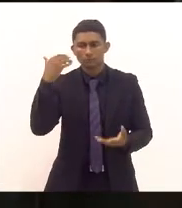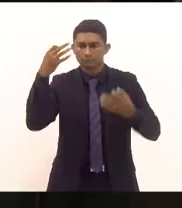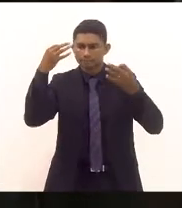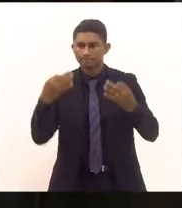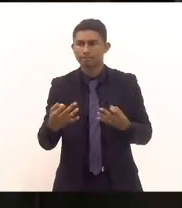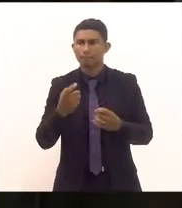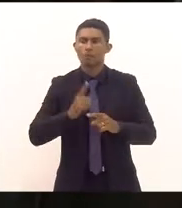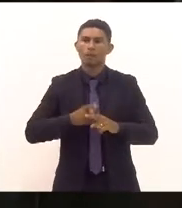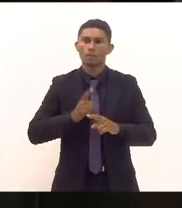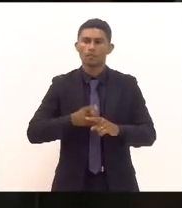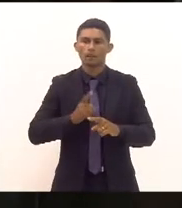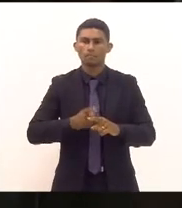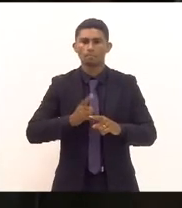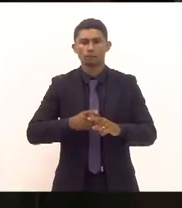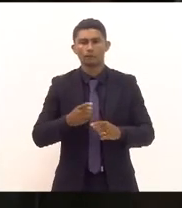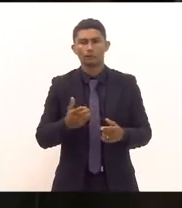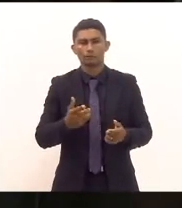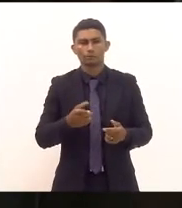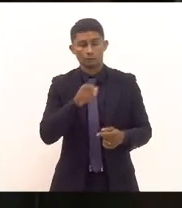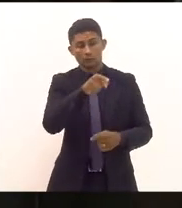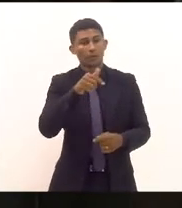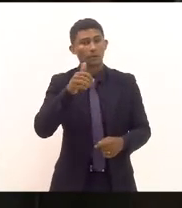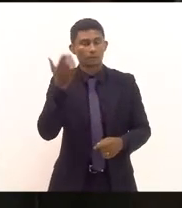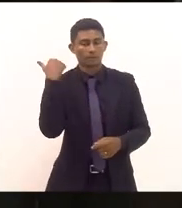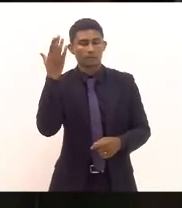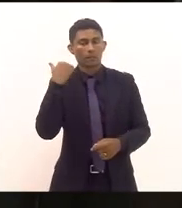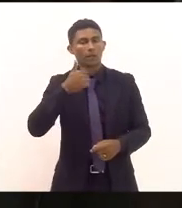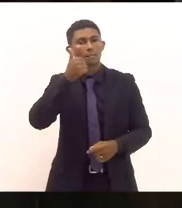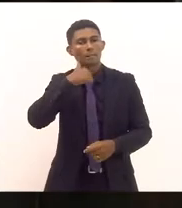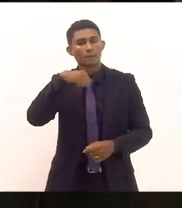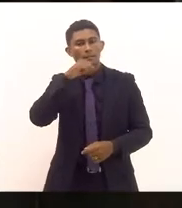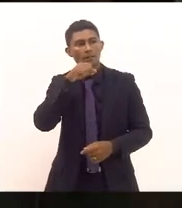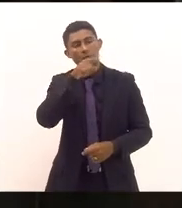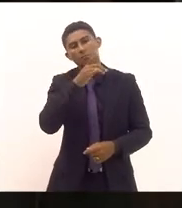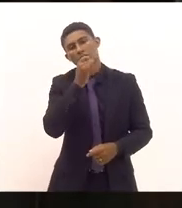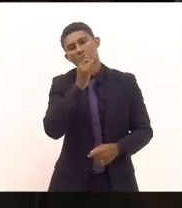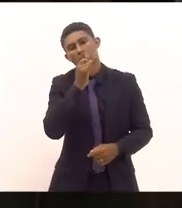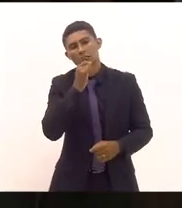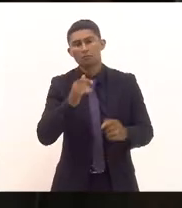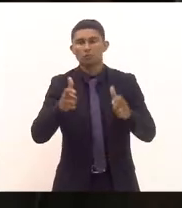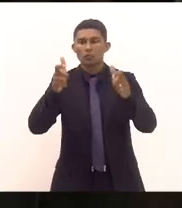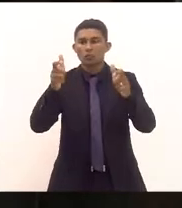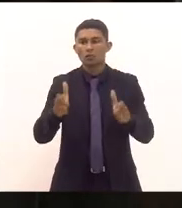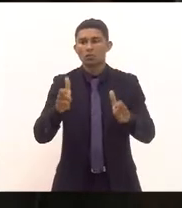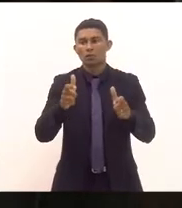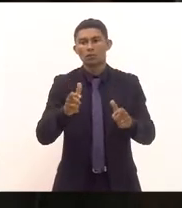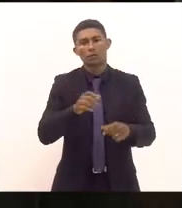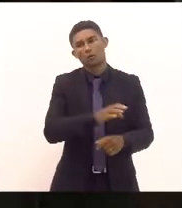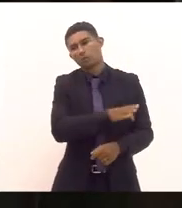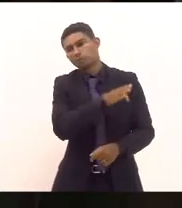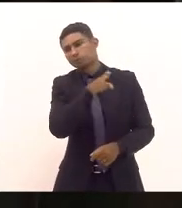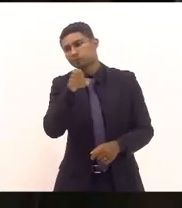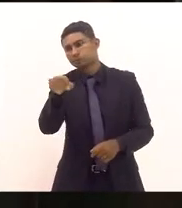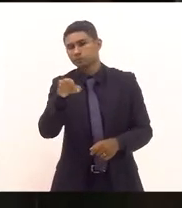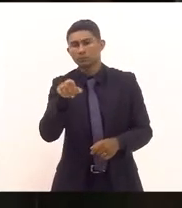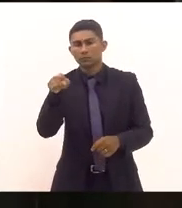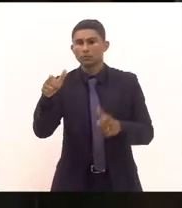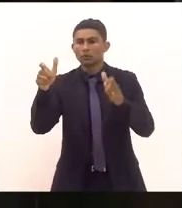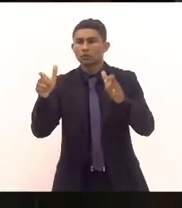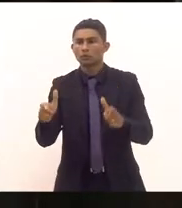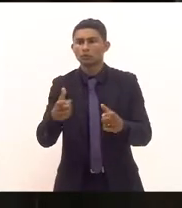isso vem daqueles momentos em que sua mãe você saía para alguma algum lugar de muita responsabilidade